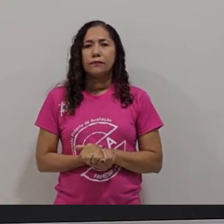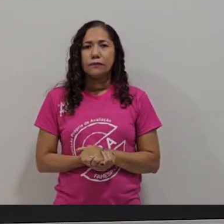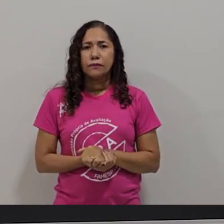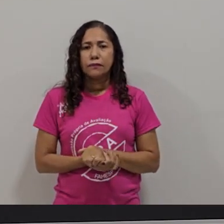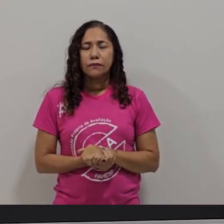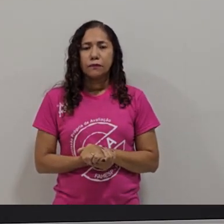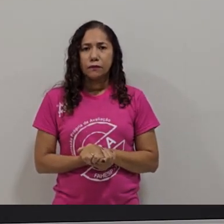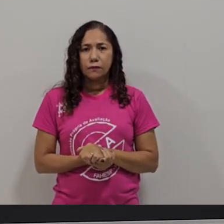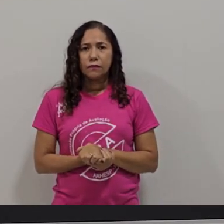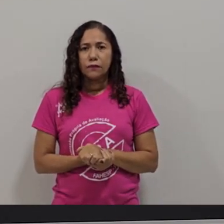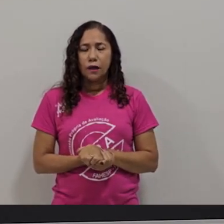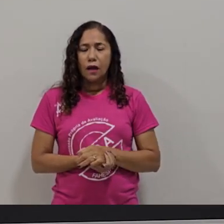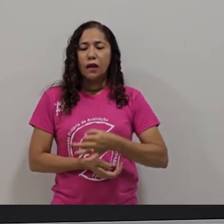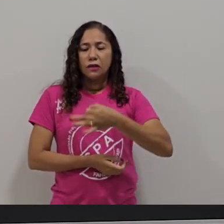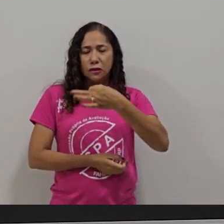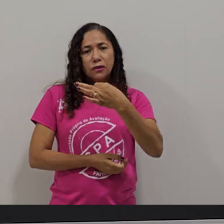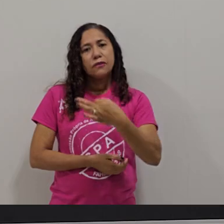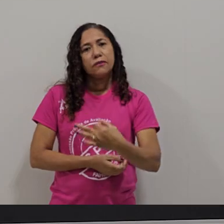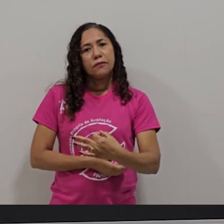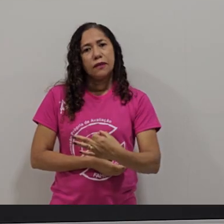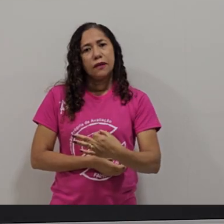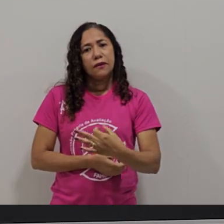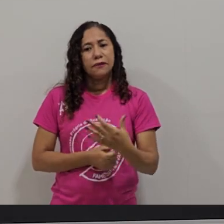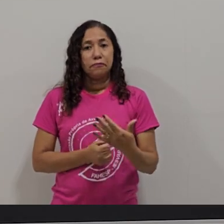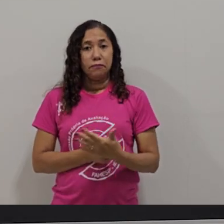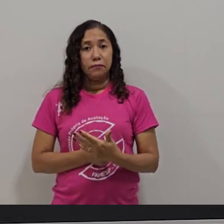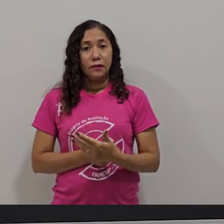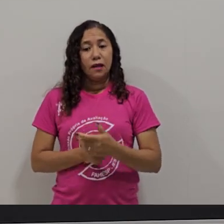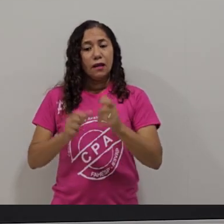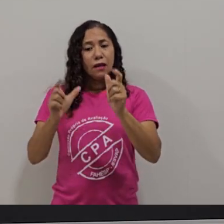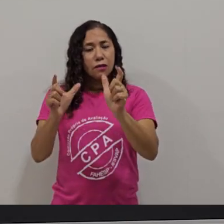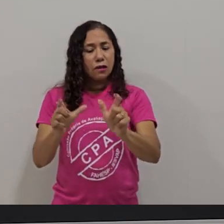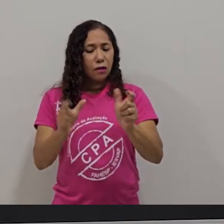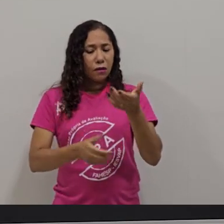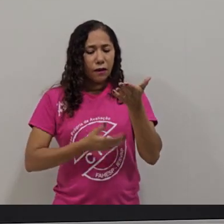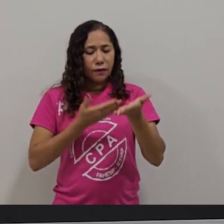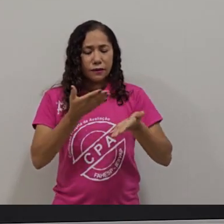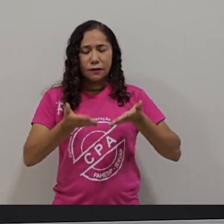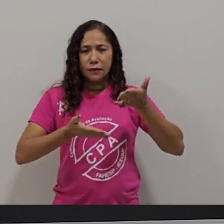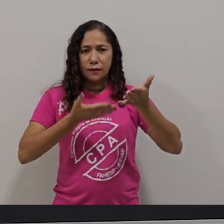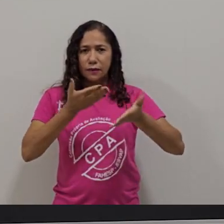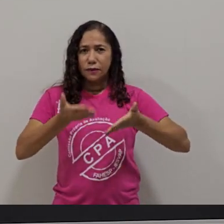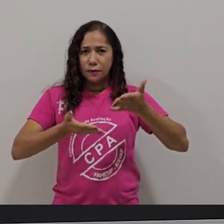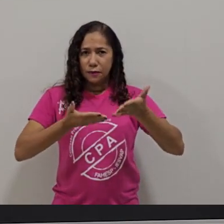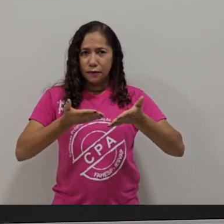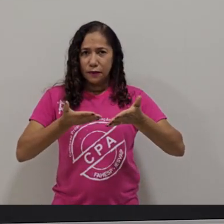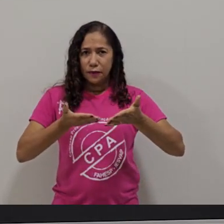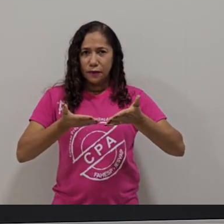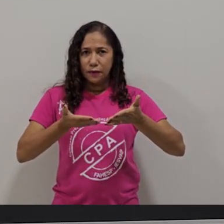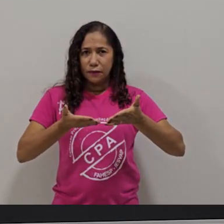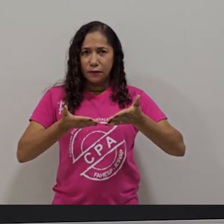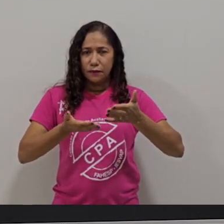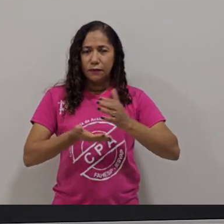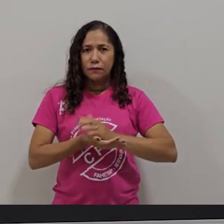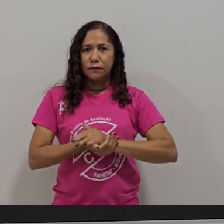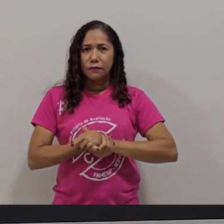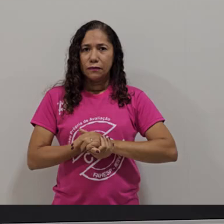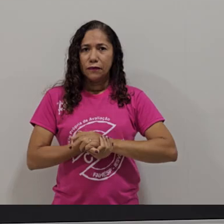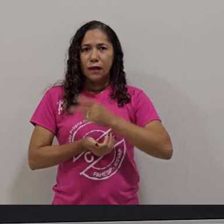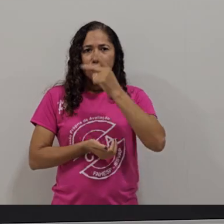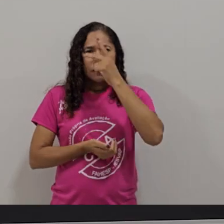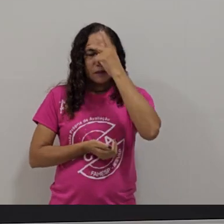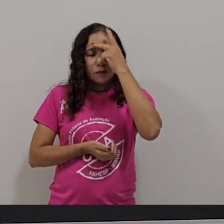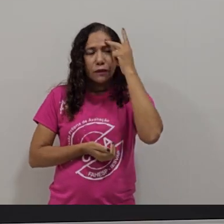para saber a tecnologia. Justamente. E aí, com base nesse atendimento, dessa visita que a gente fez, a gente teve uma base